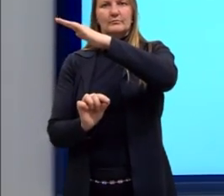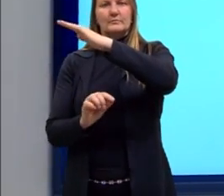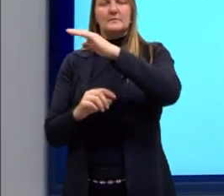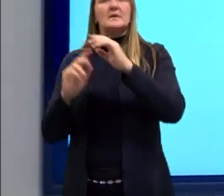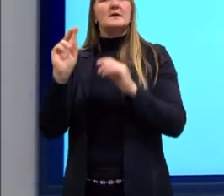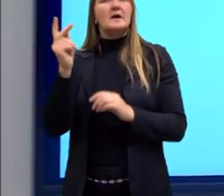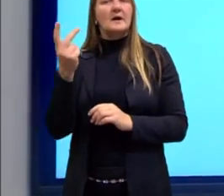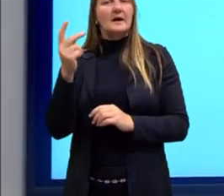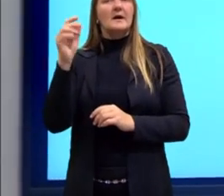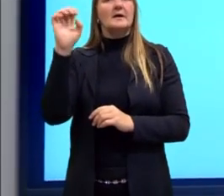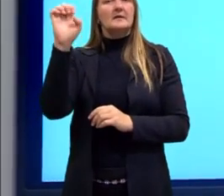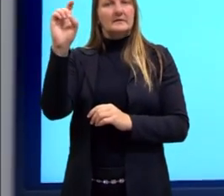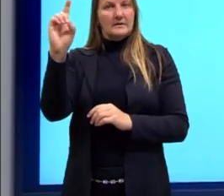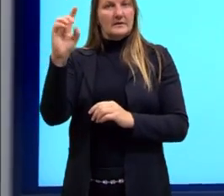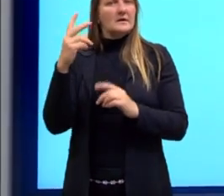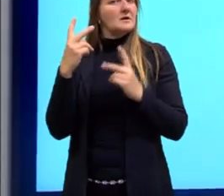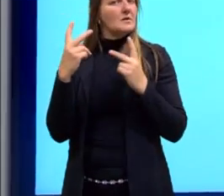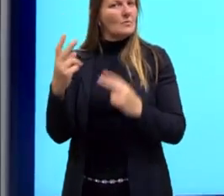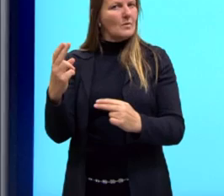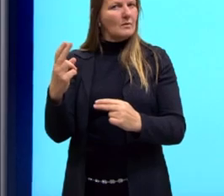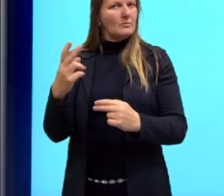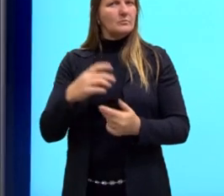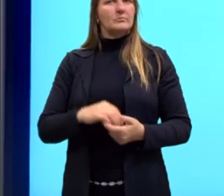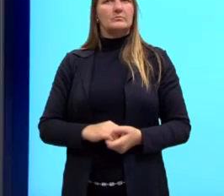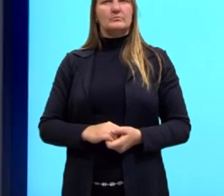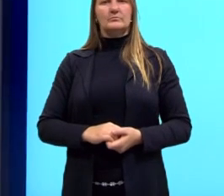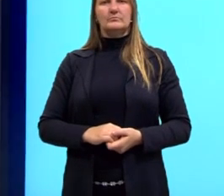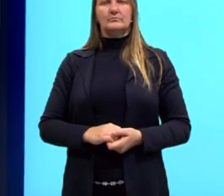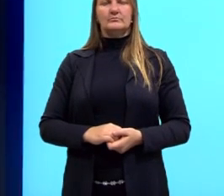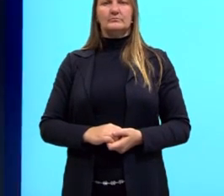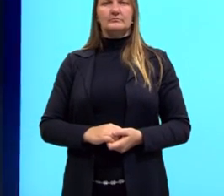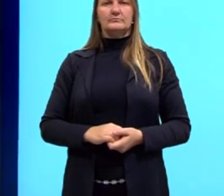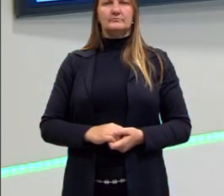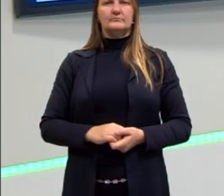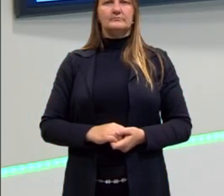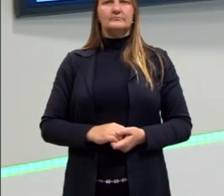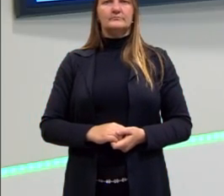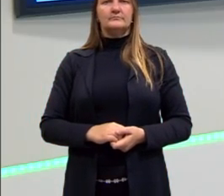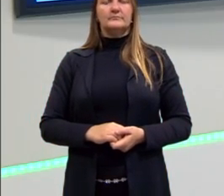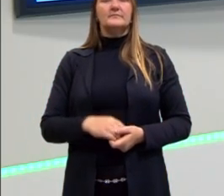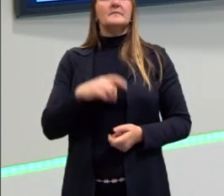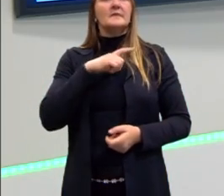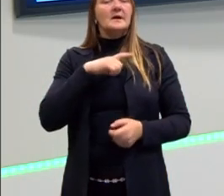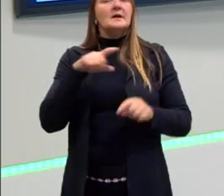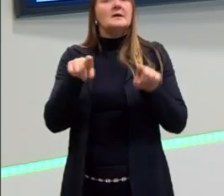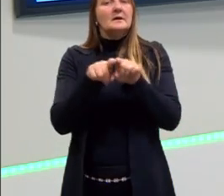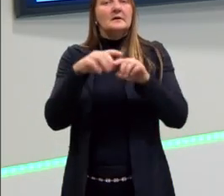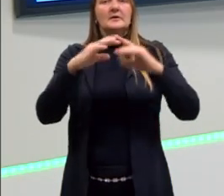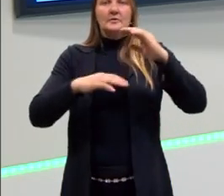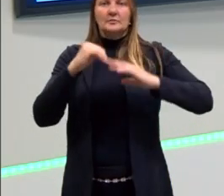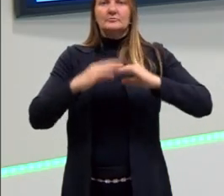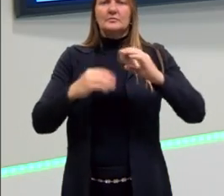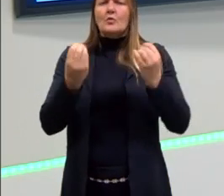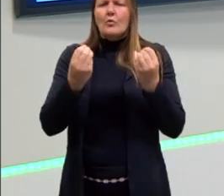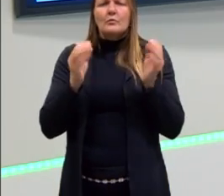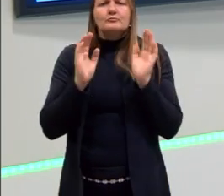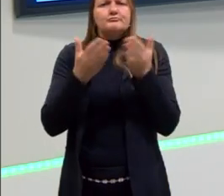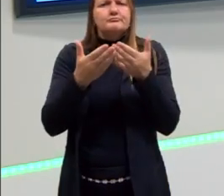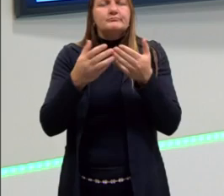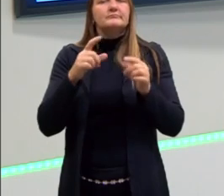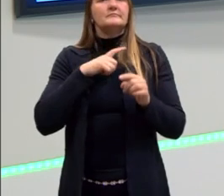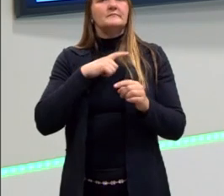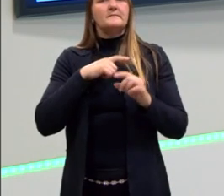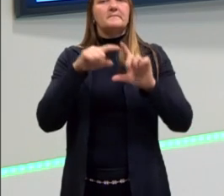correspondentes possuem mesma medida tá também tem uma forma prática de chegar